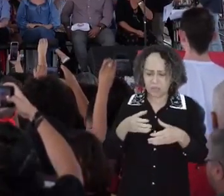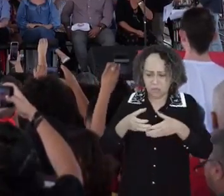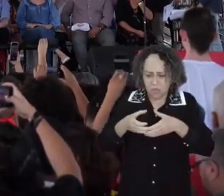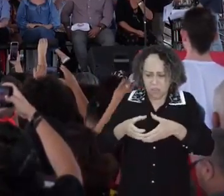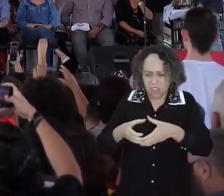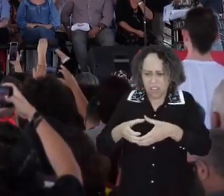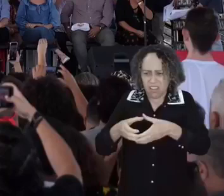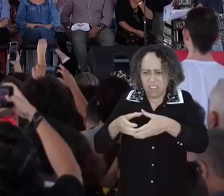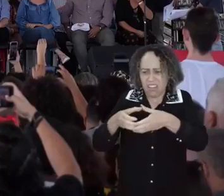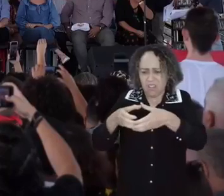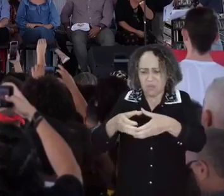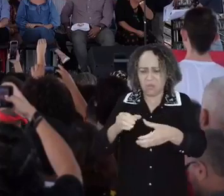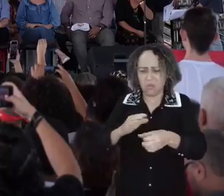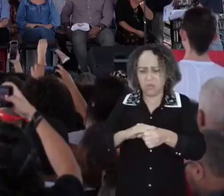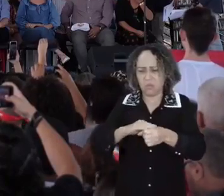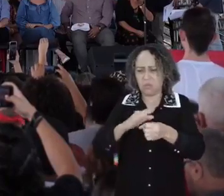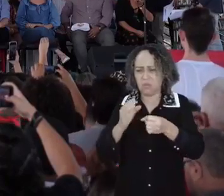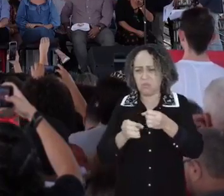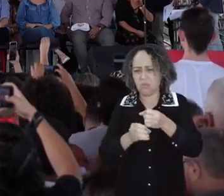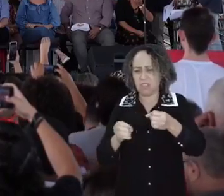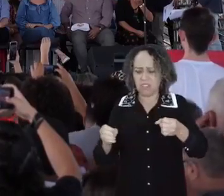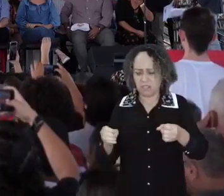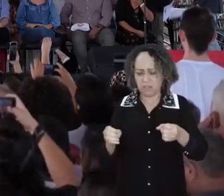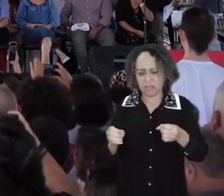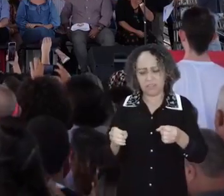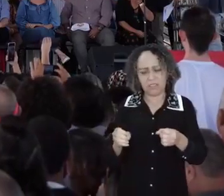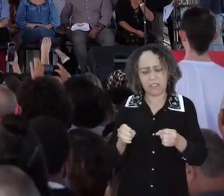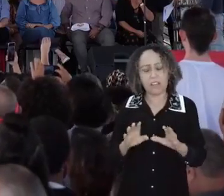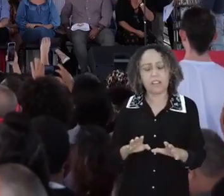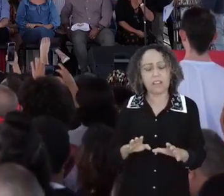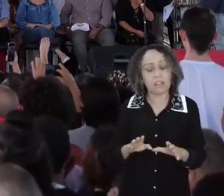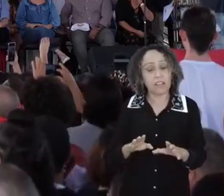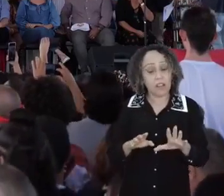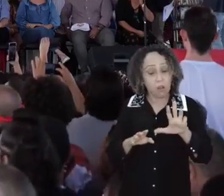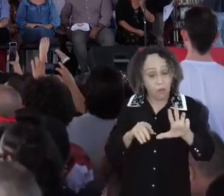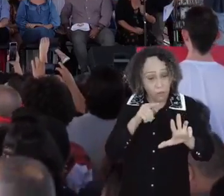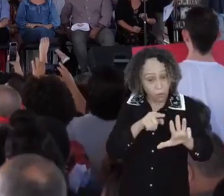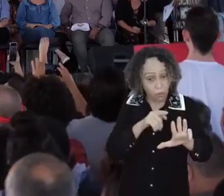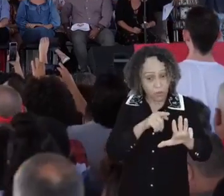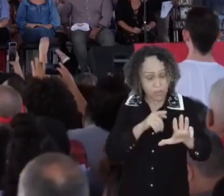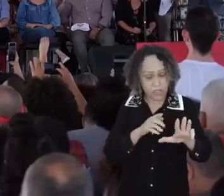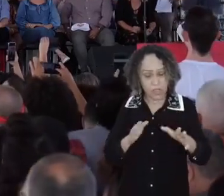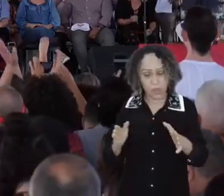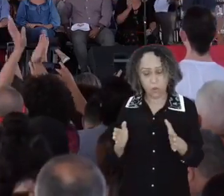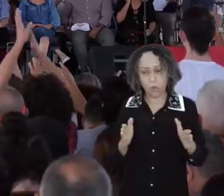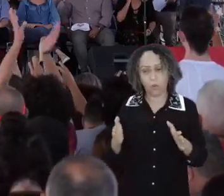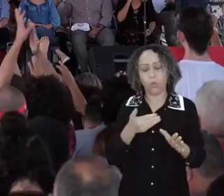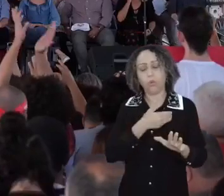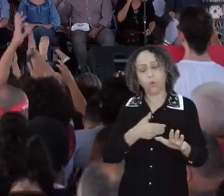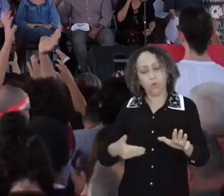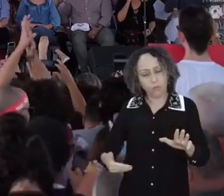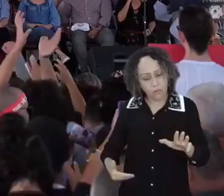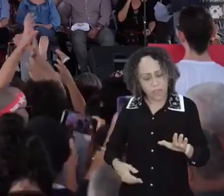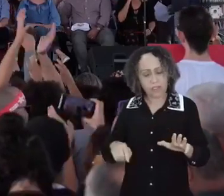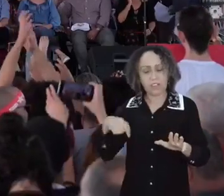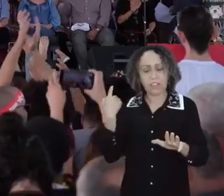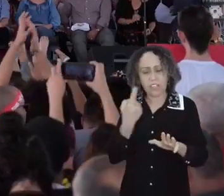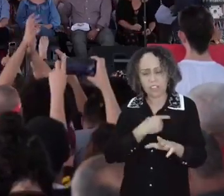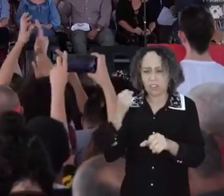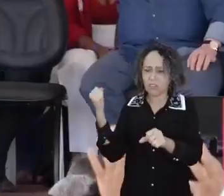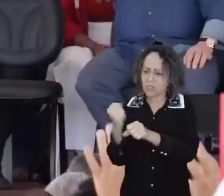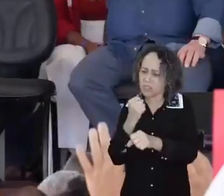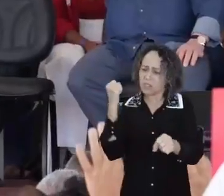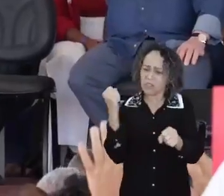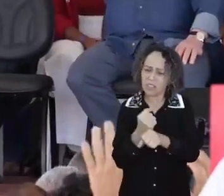fizemos junto 16 obras de saneamento básico, tirando o esgoto